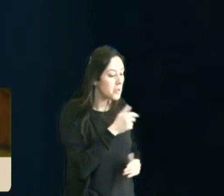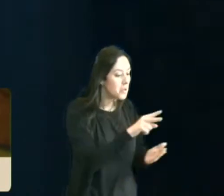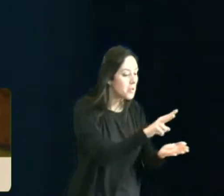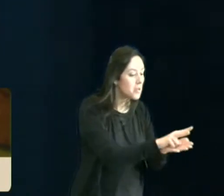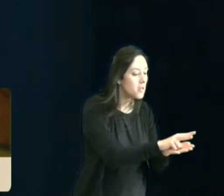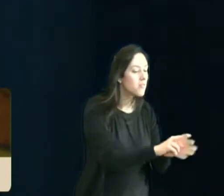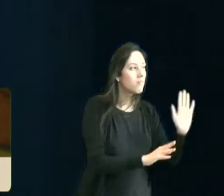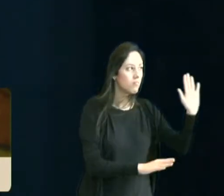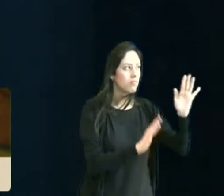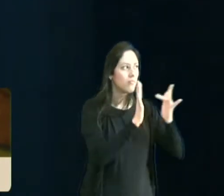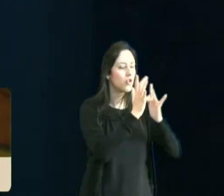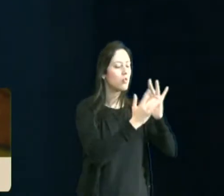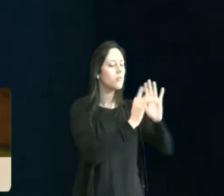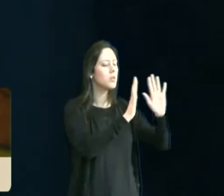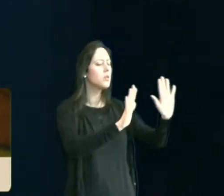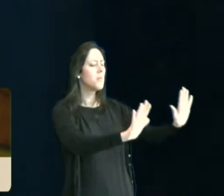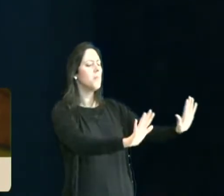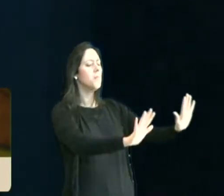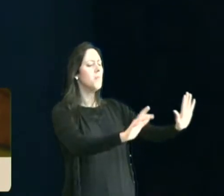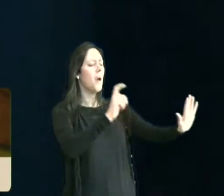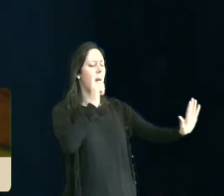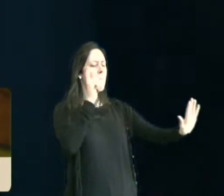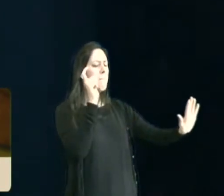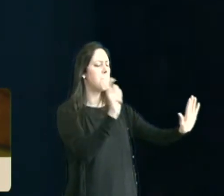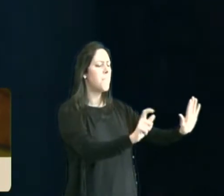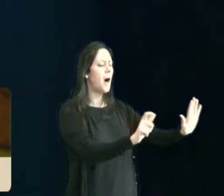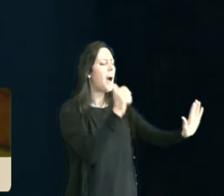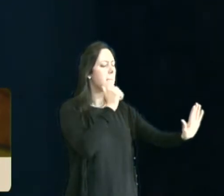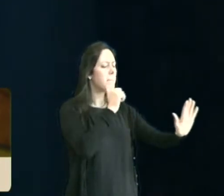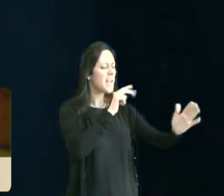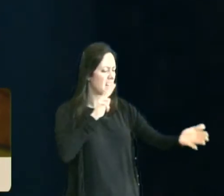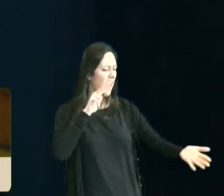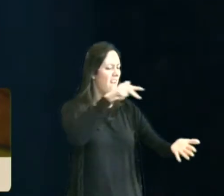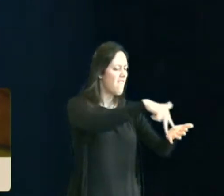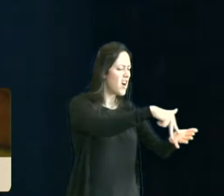Talita cumi, menina, levanta.